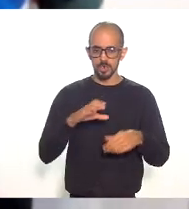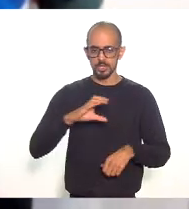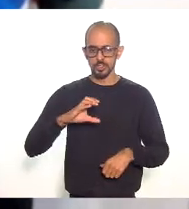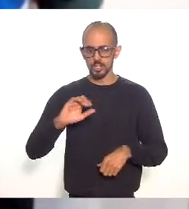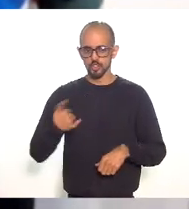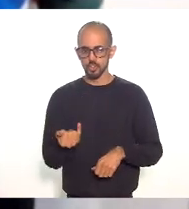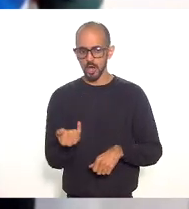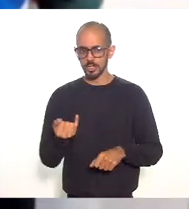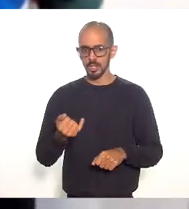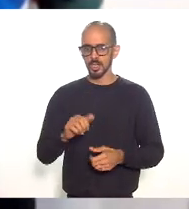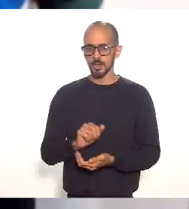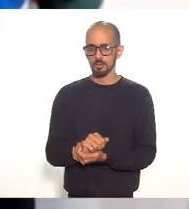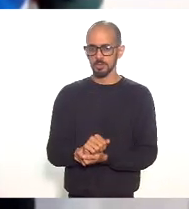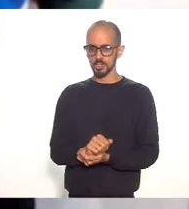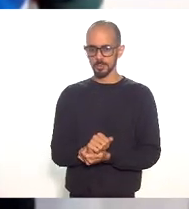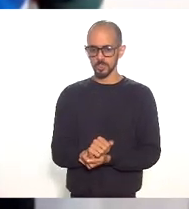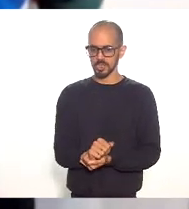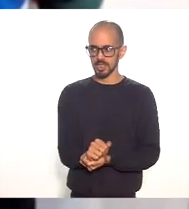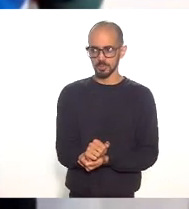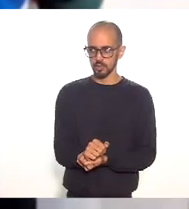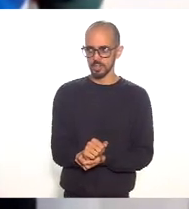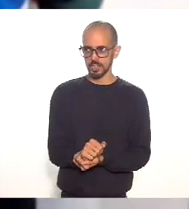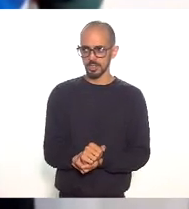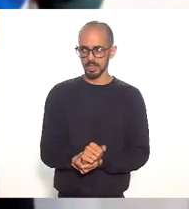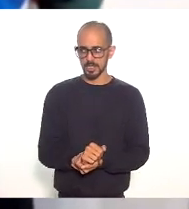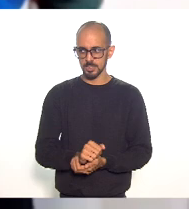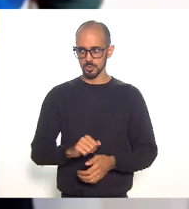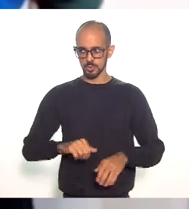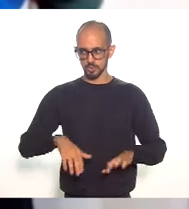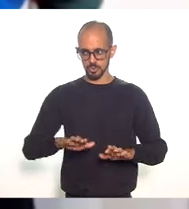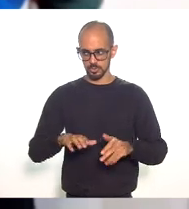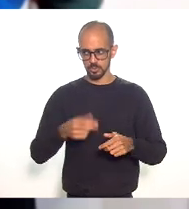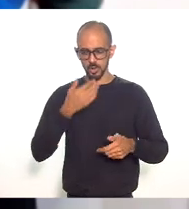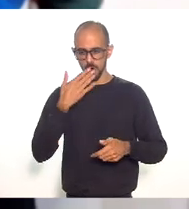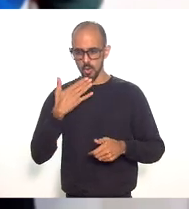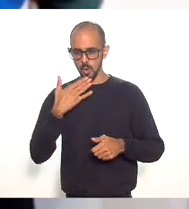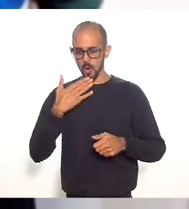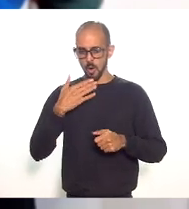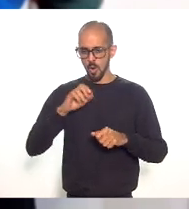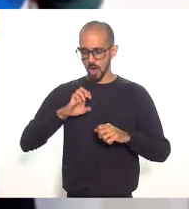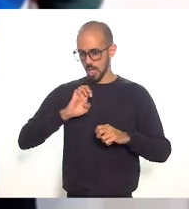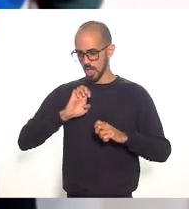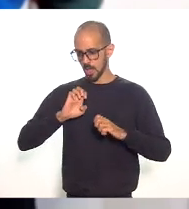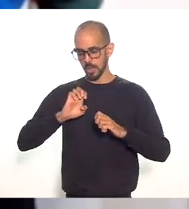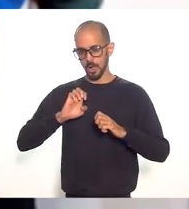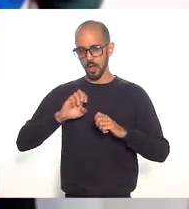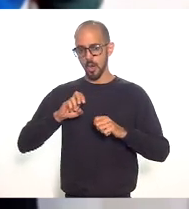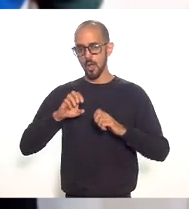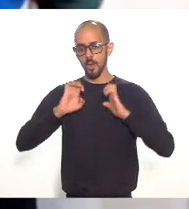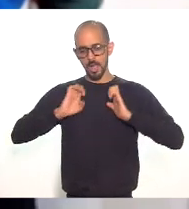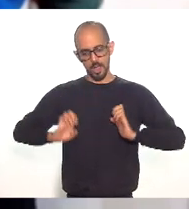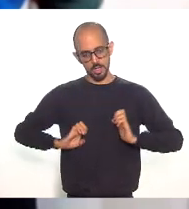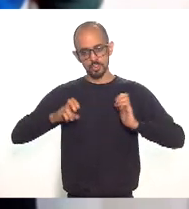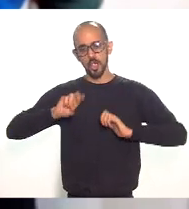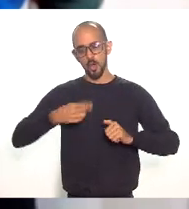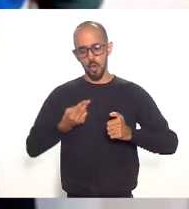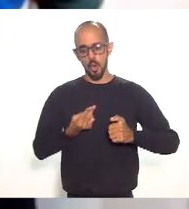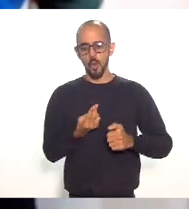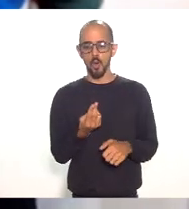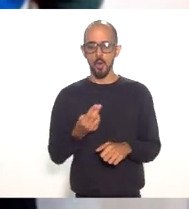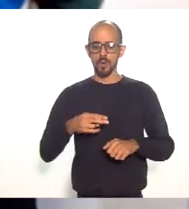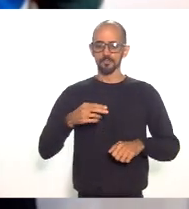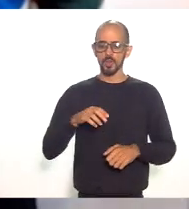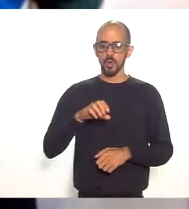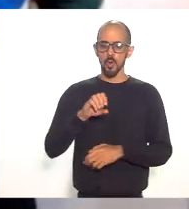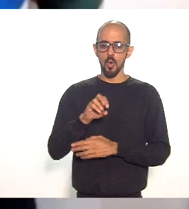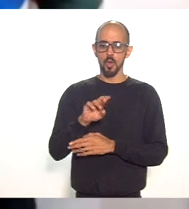de combate às discriminações e preconceitos de raça, cor, etnia, religião e procedência nacional, de segurança